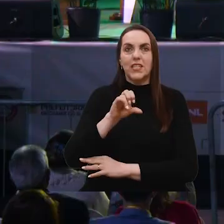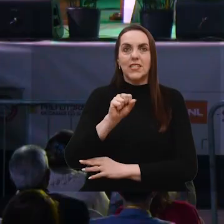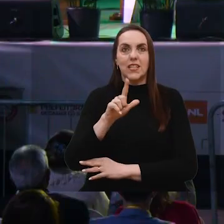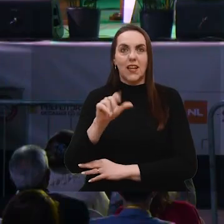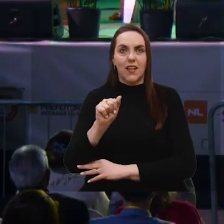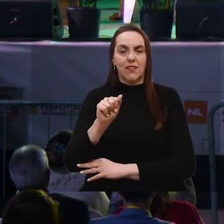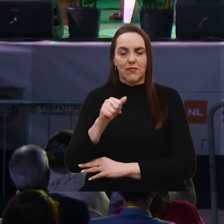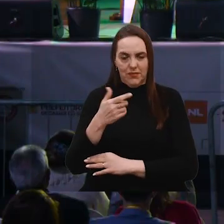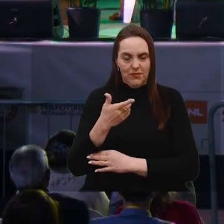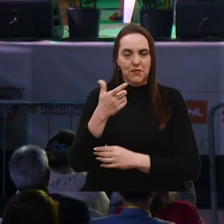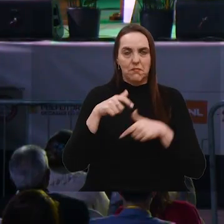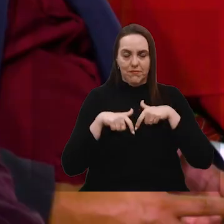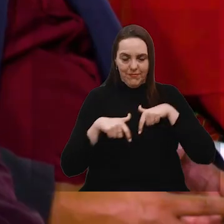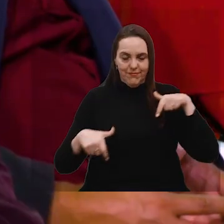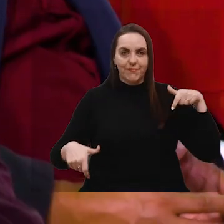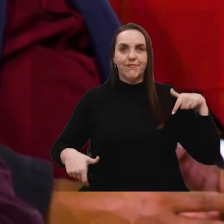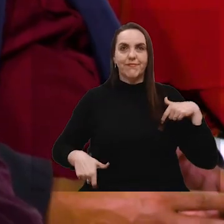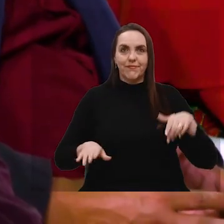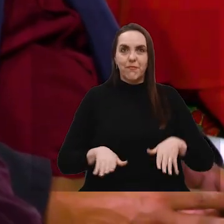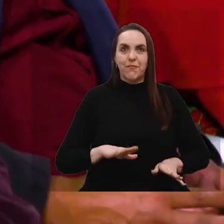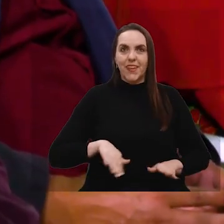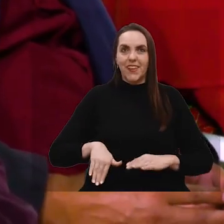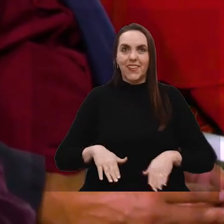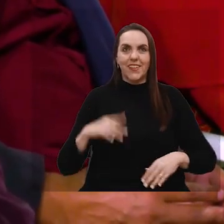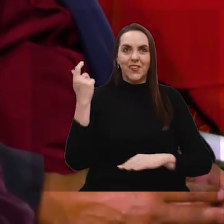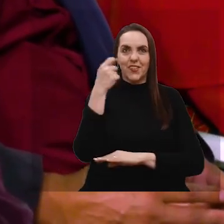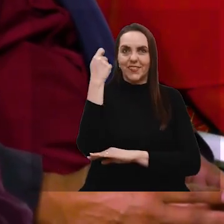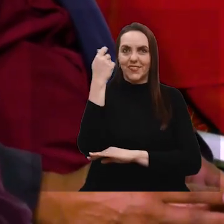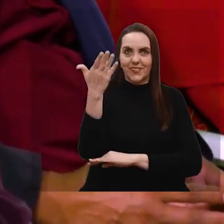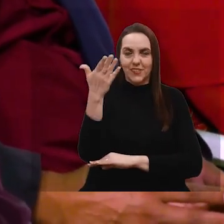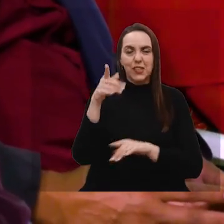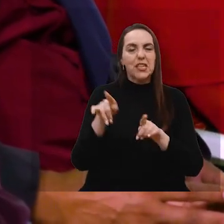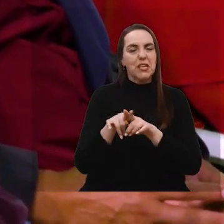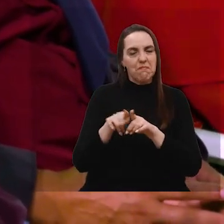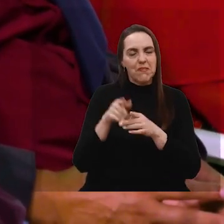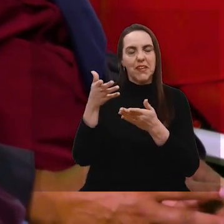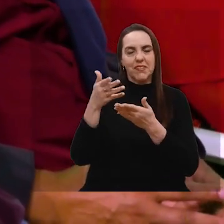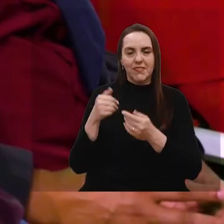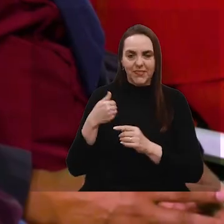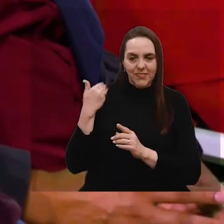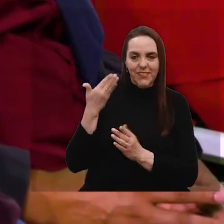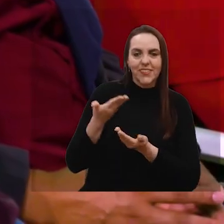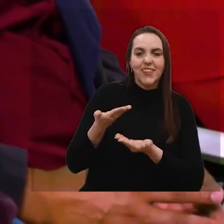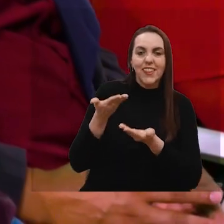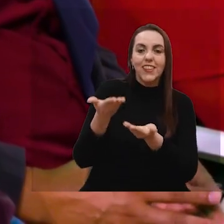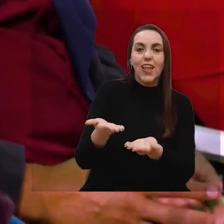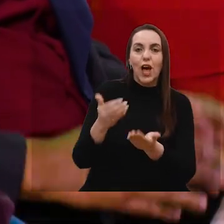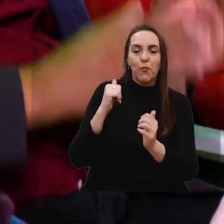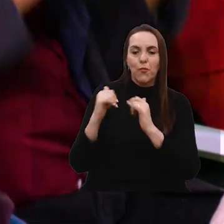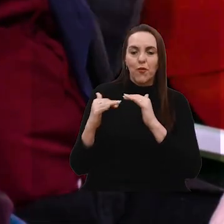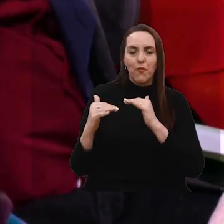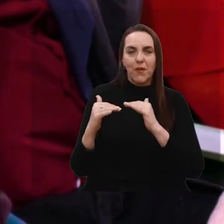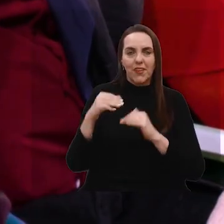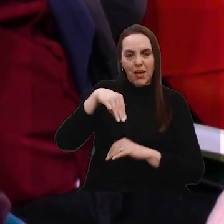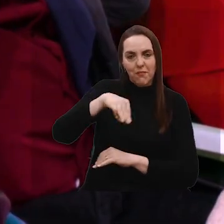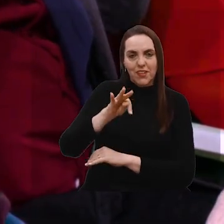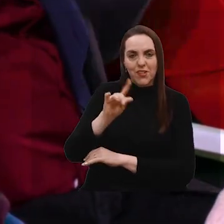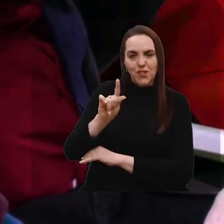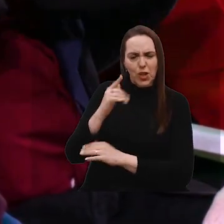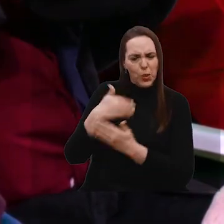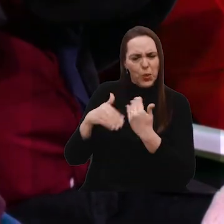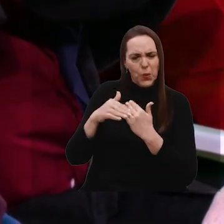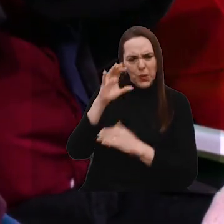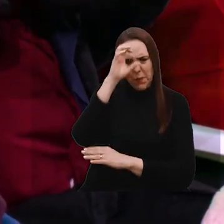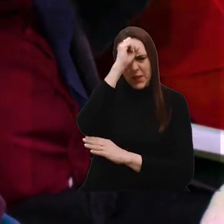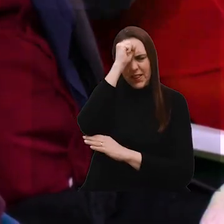filha Priscila, que carregou com honra as faixas de prenda do Rio Grande do Sul e que hoje, como ele, retribui ao movimento tudo aquilo